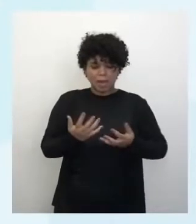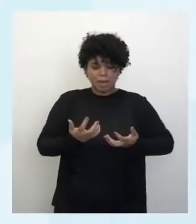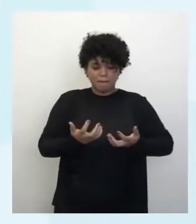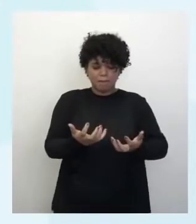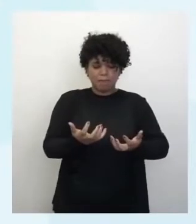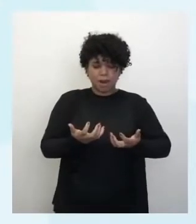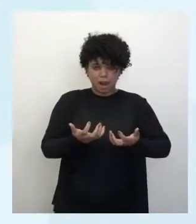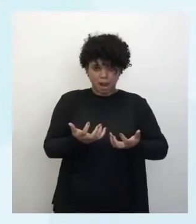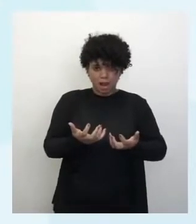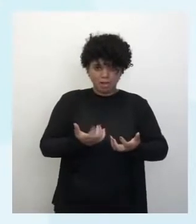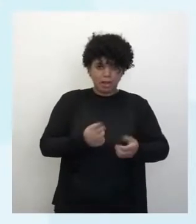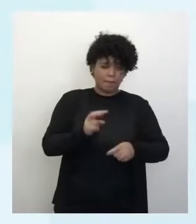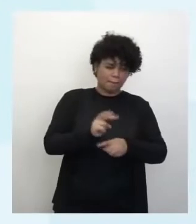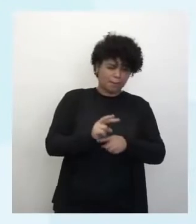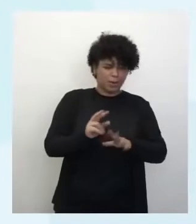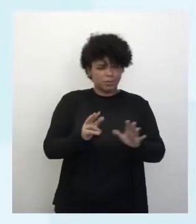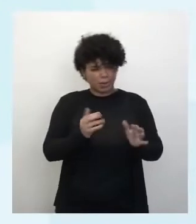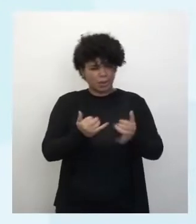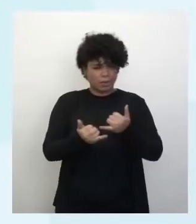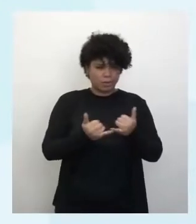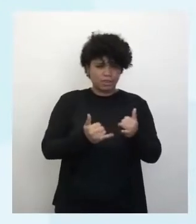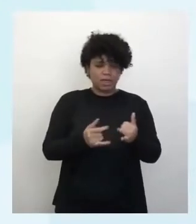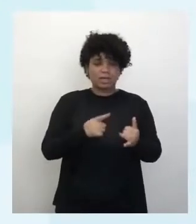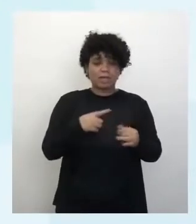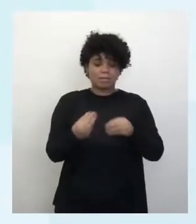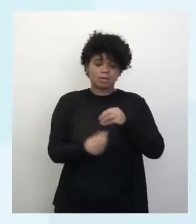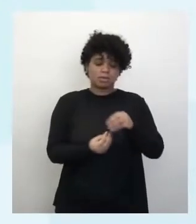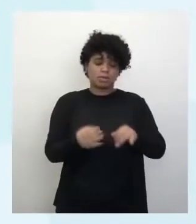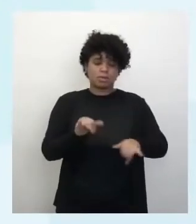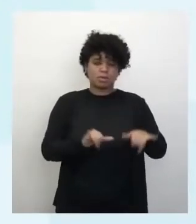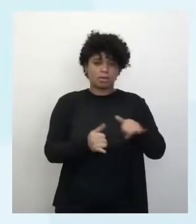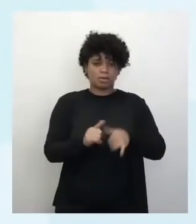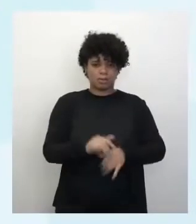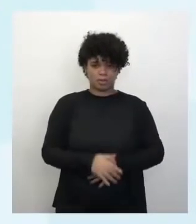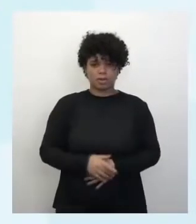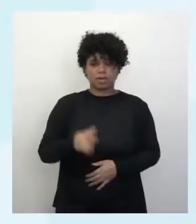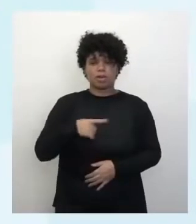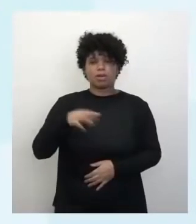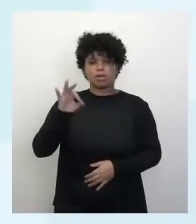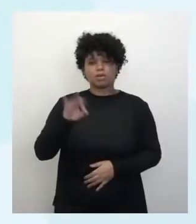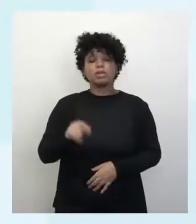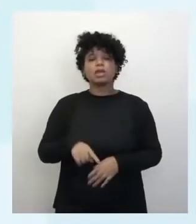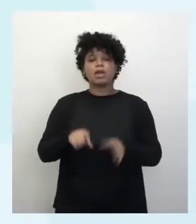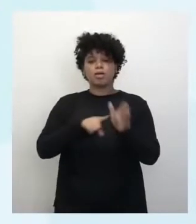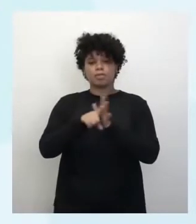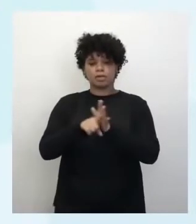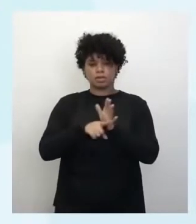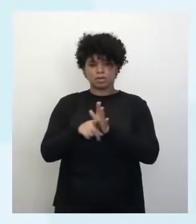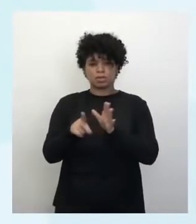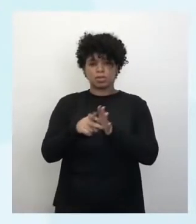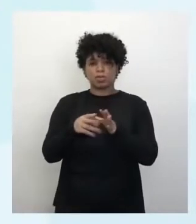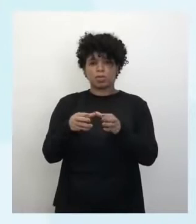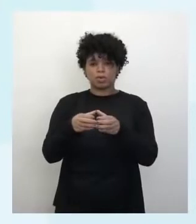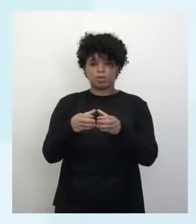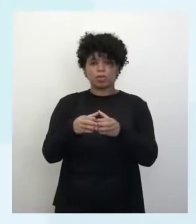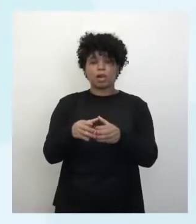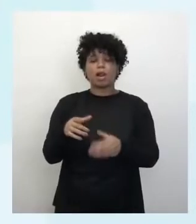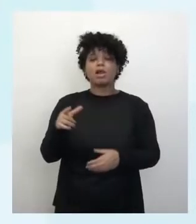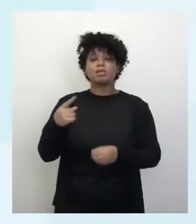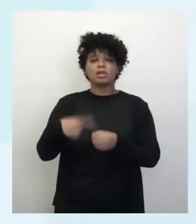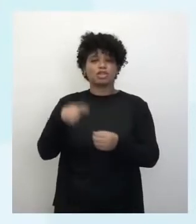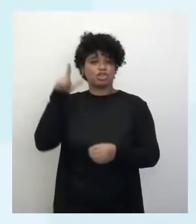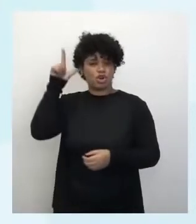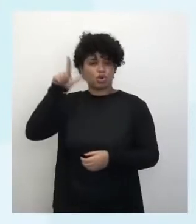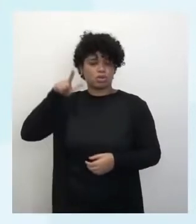o torna incapaz de combater doenças e bactérias. Estudos recentes da Royal Society of London,